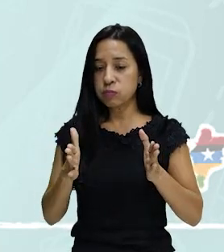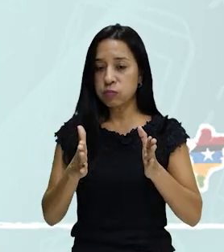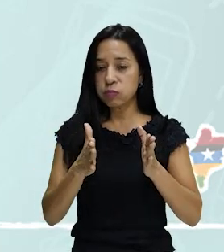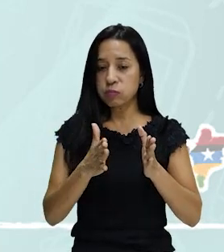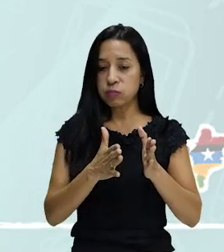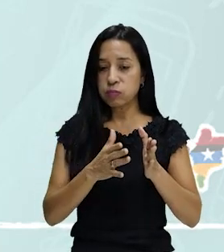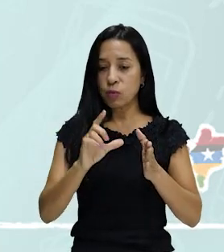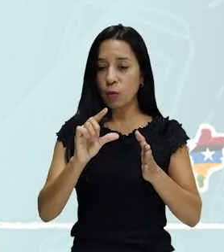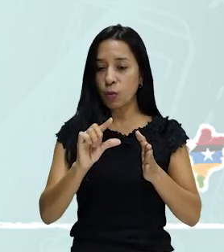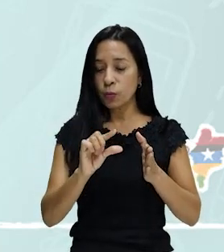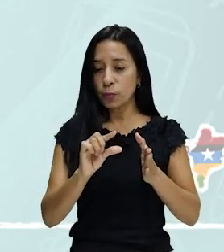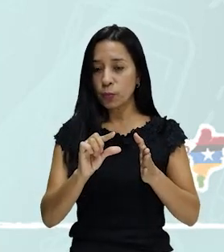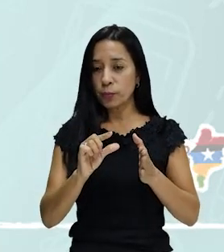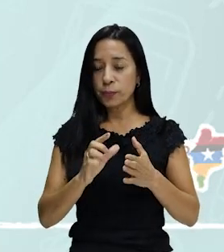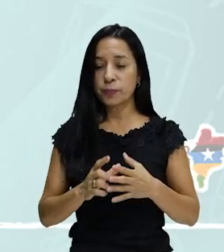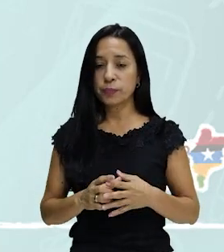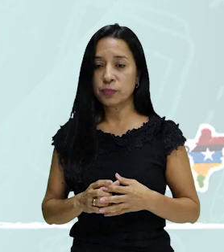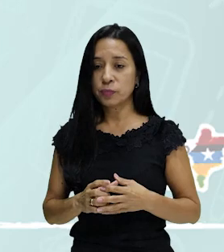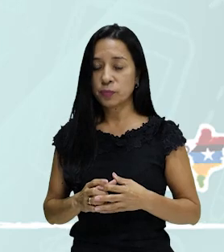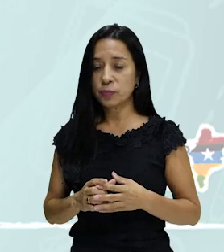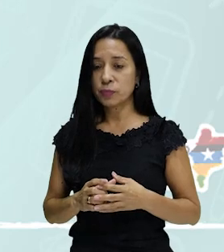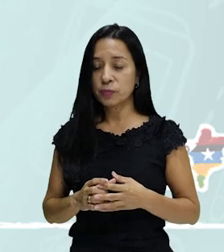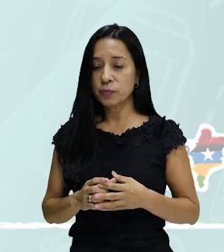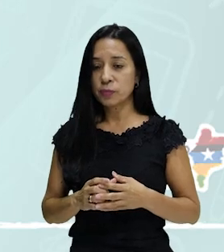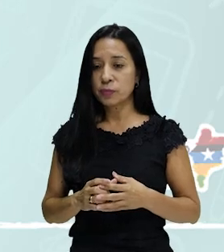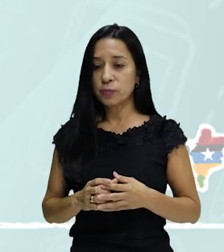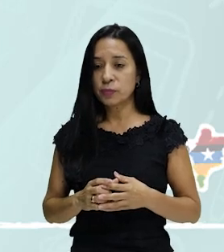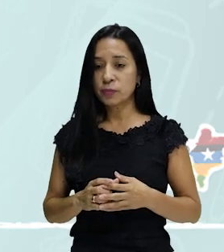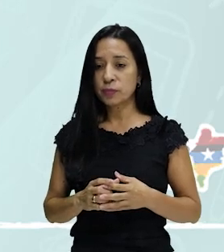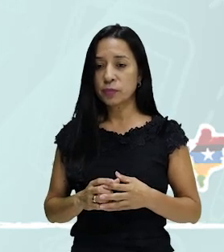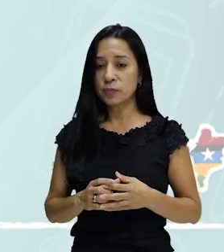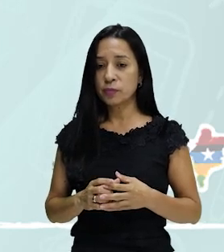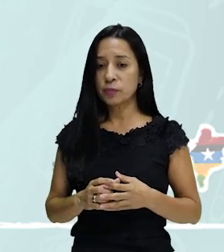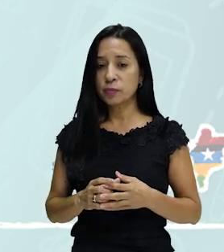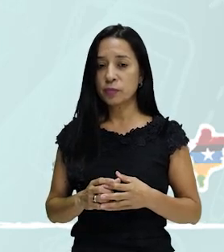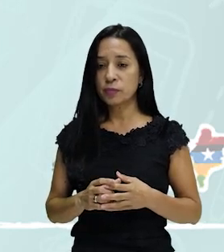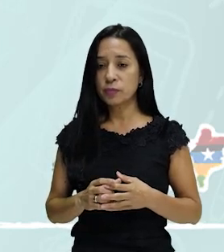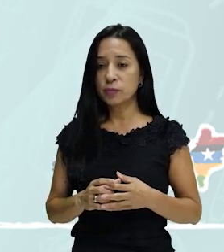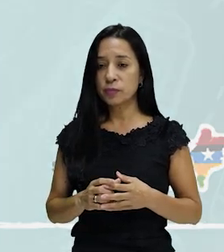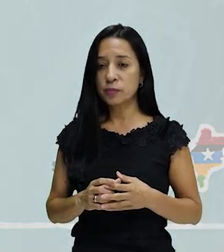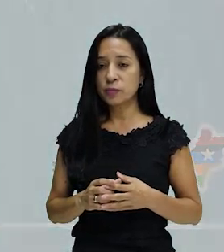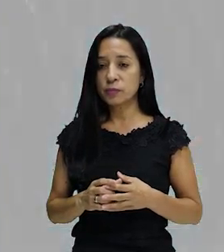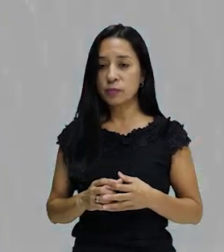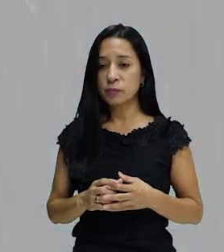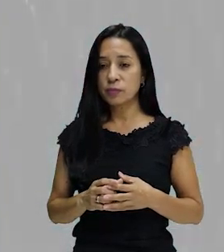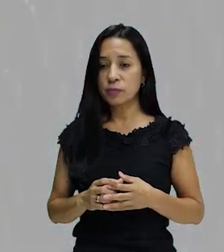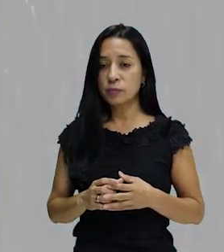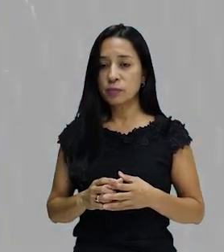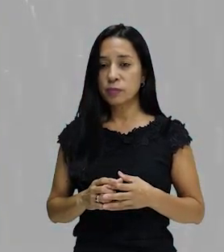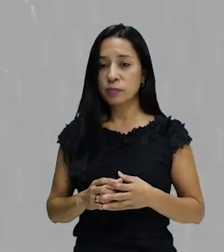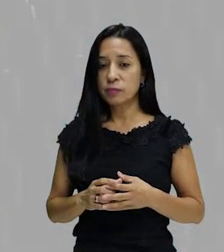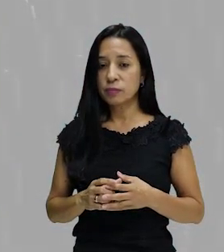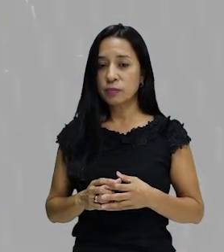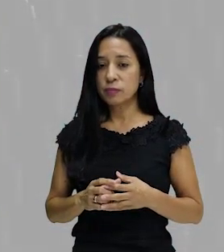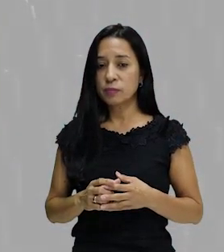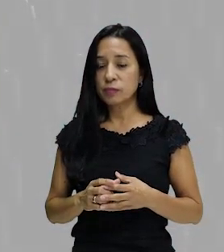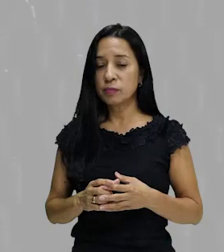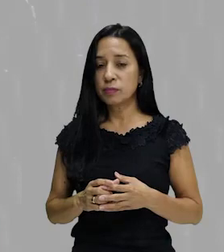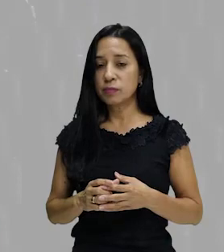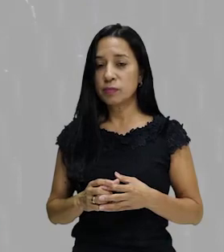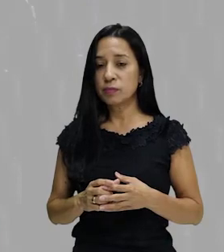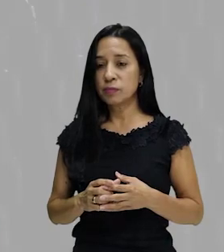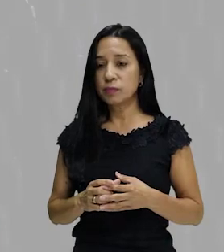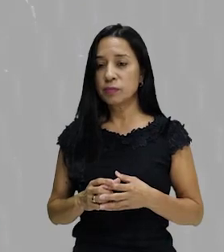tamanho desta mola, tá certo? E isso acontece, né, quando a criança puxa o carrinho para trás.